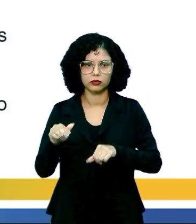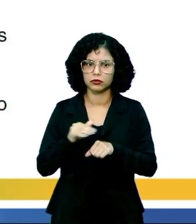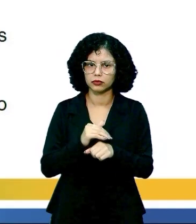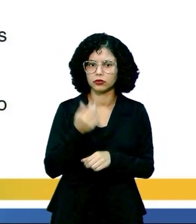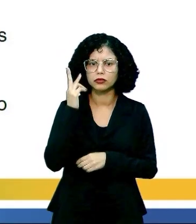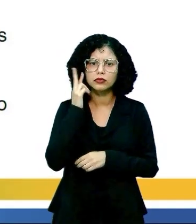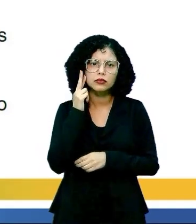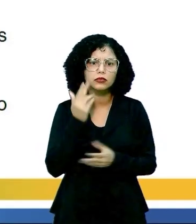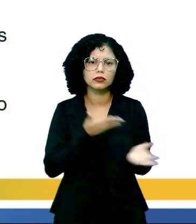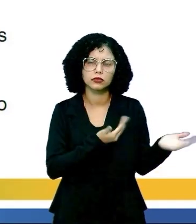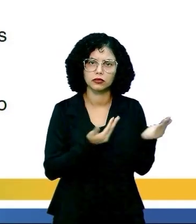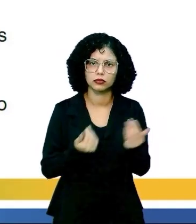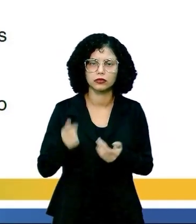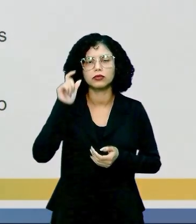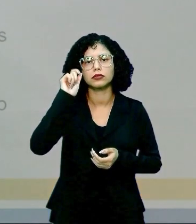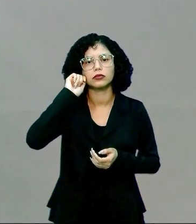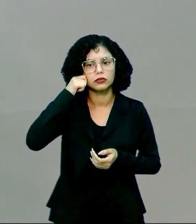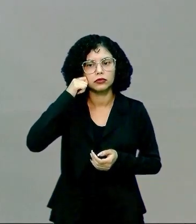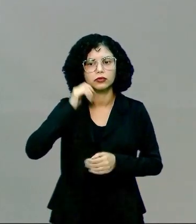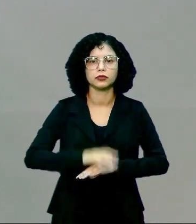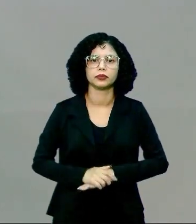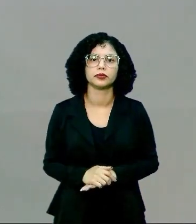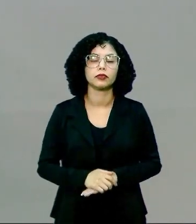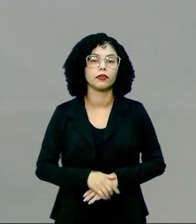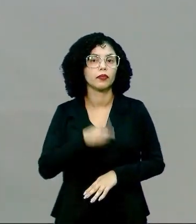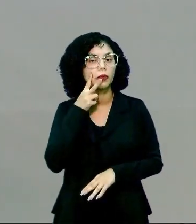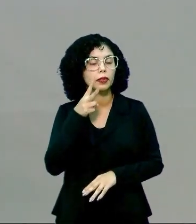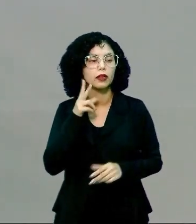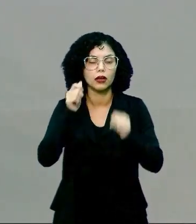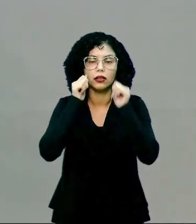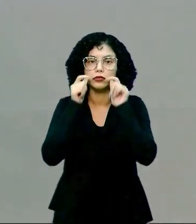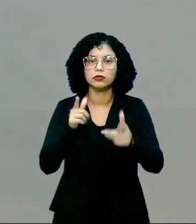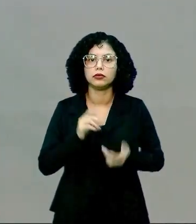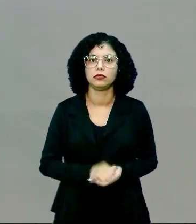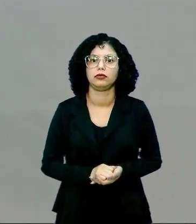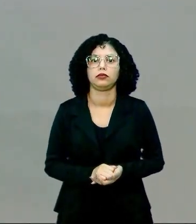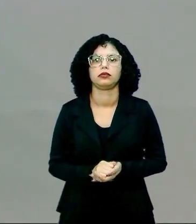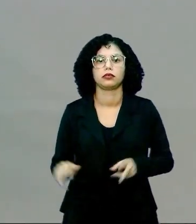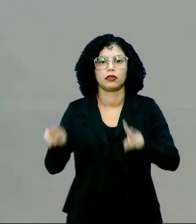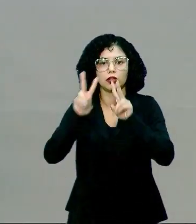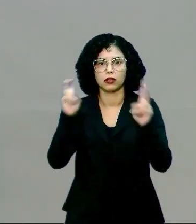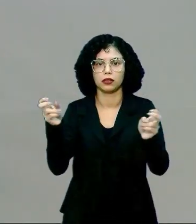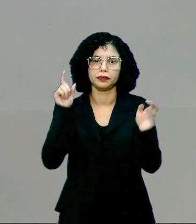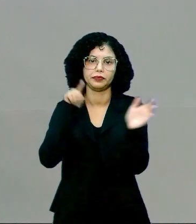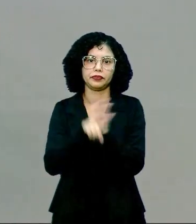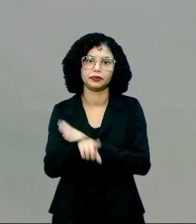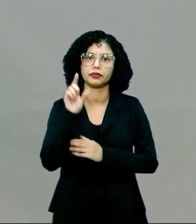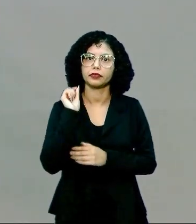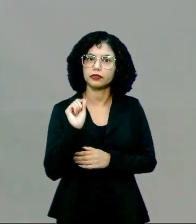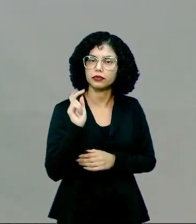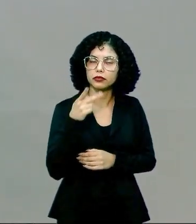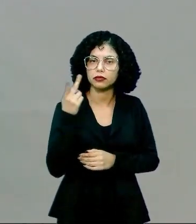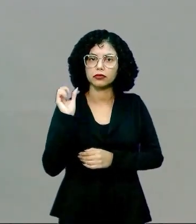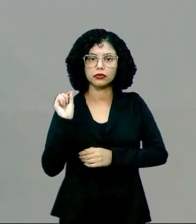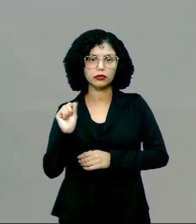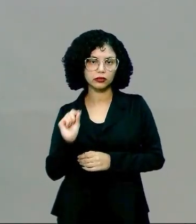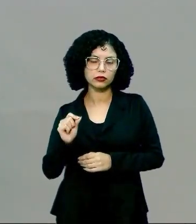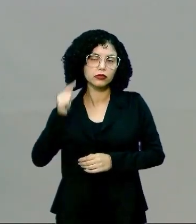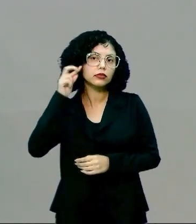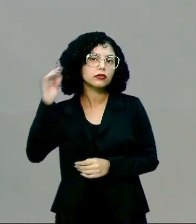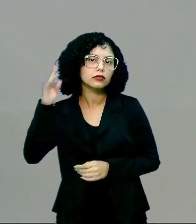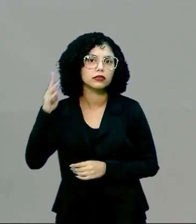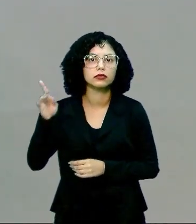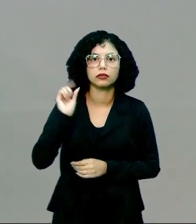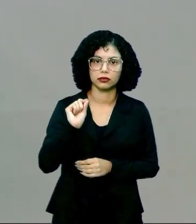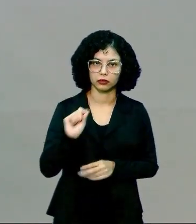comum sobre os jovens negros. Então prestem bem atenção. A temática da questão, ela nos traz uma